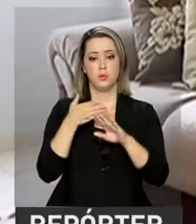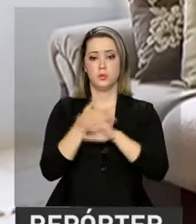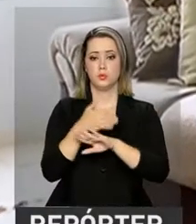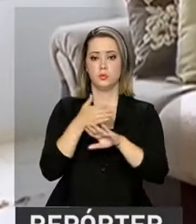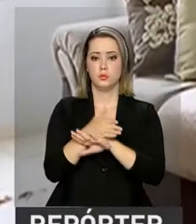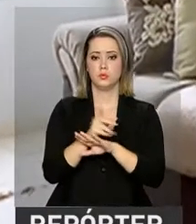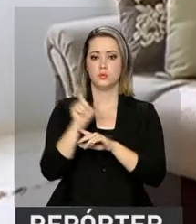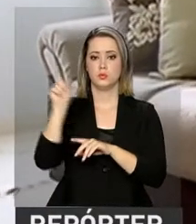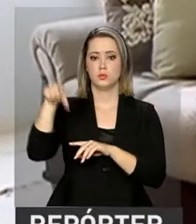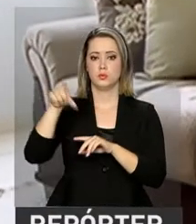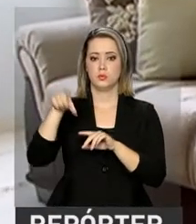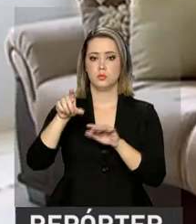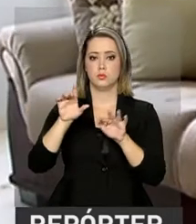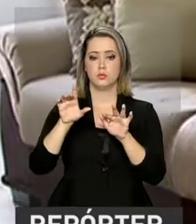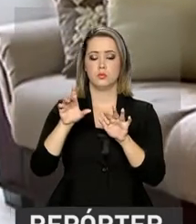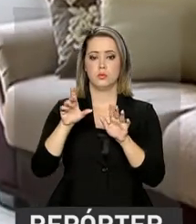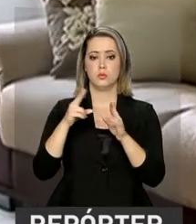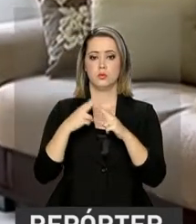logo